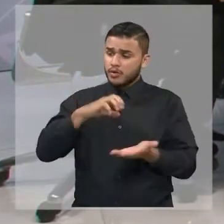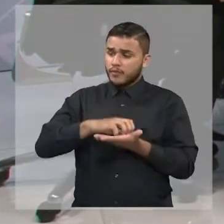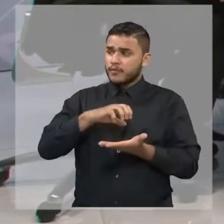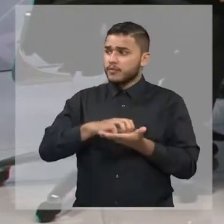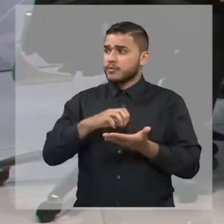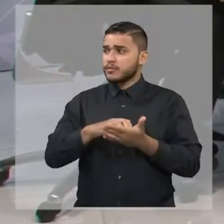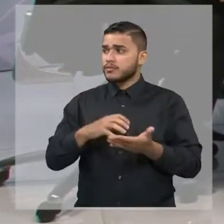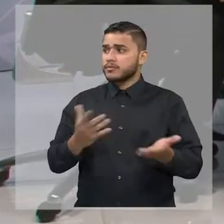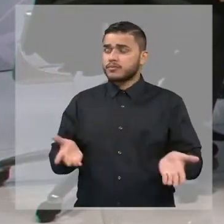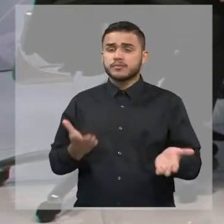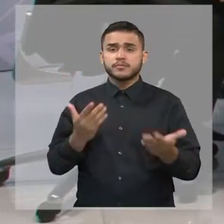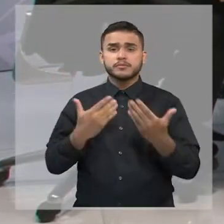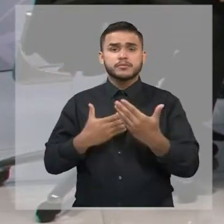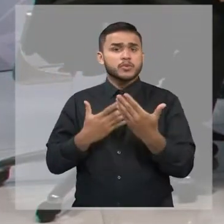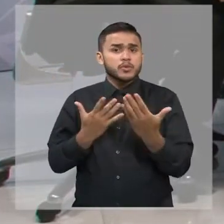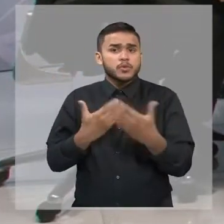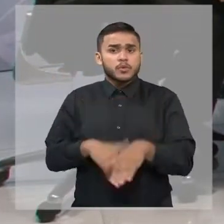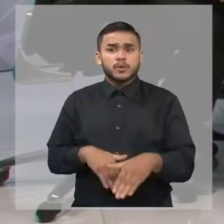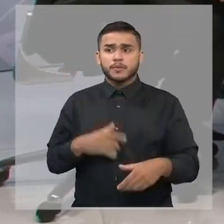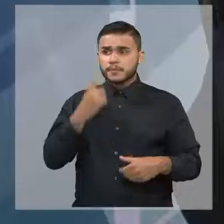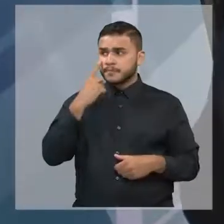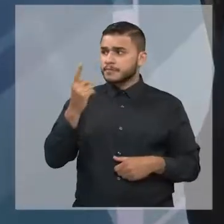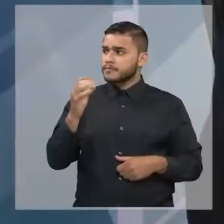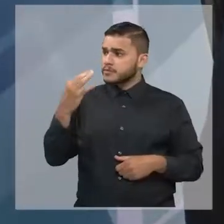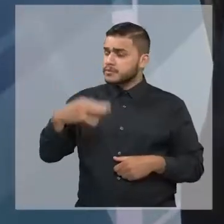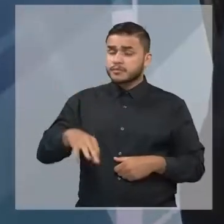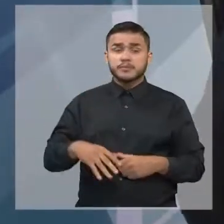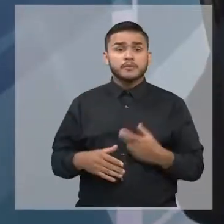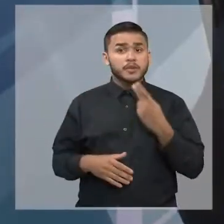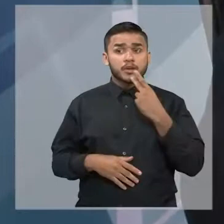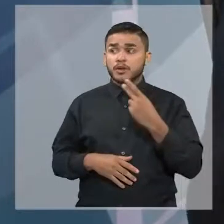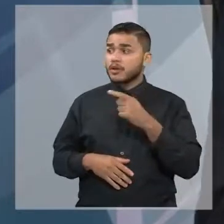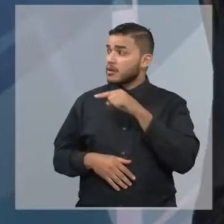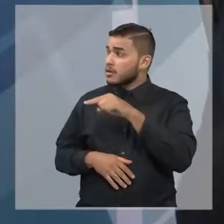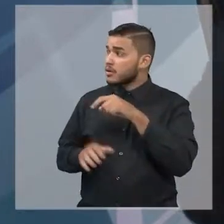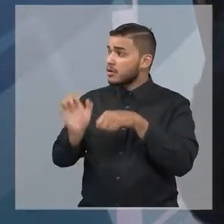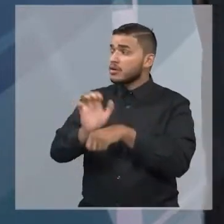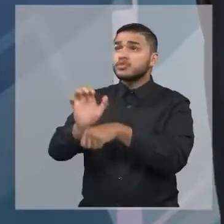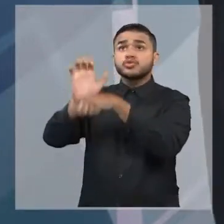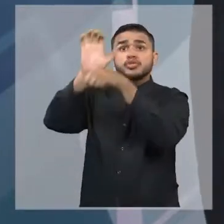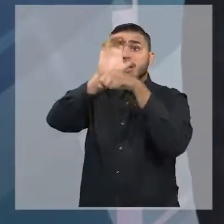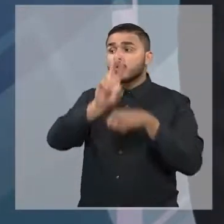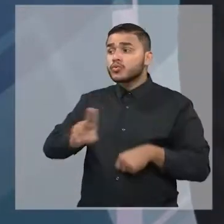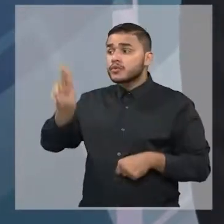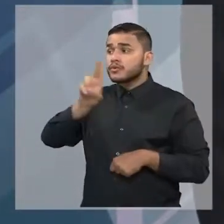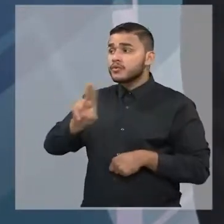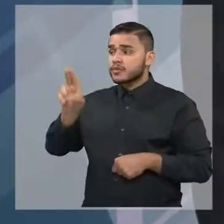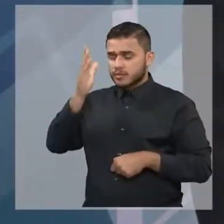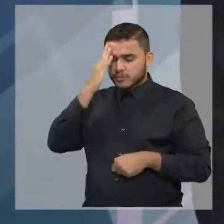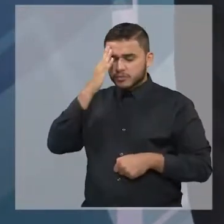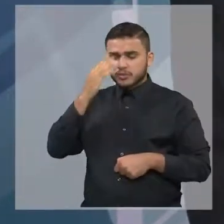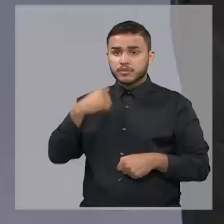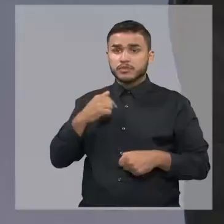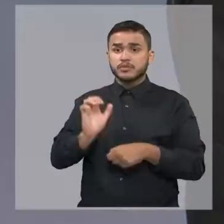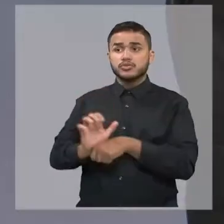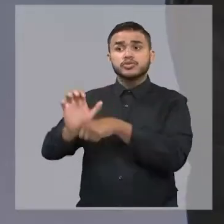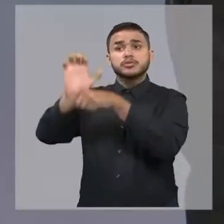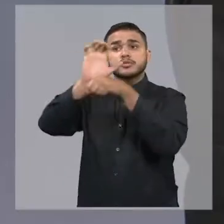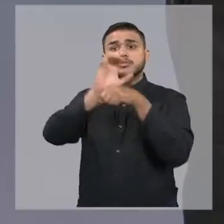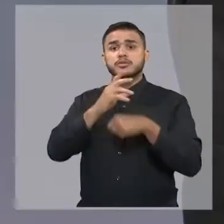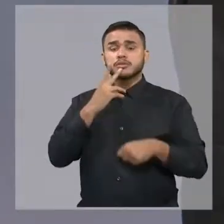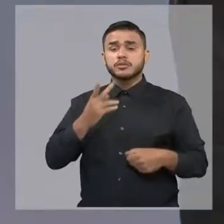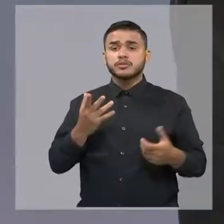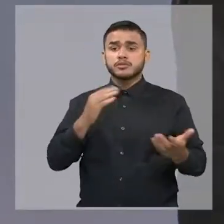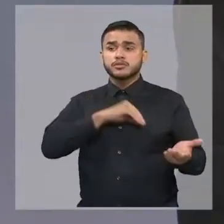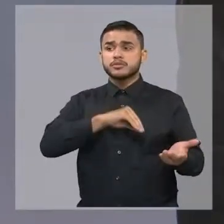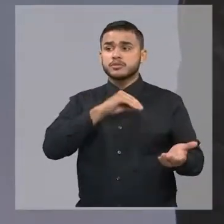público federal teve aumento nos últimos... Aumento real na nos últimos 3 anos. Os da universidade não tiveram aumento. O problema talvez é que na universidade já